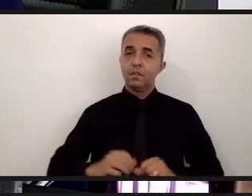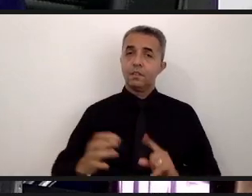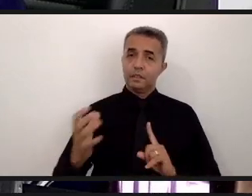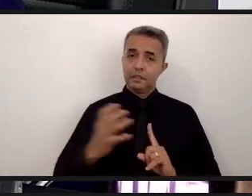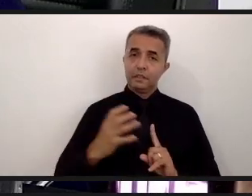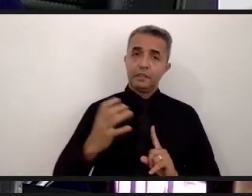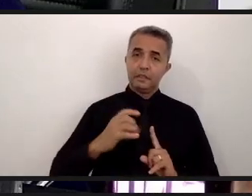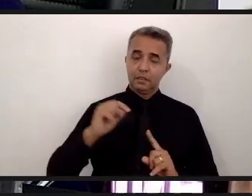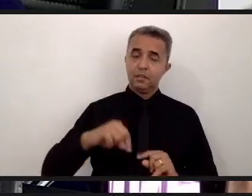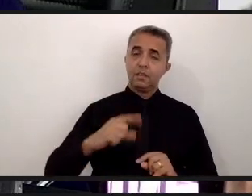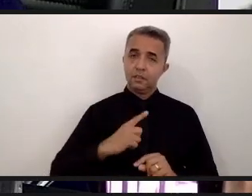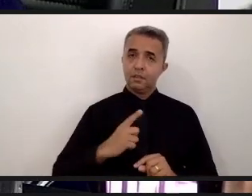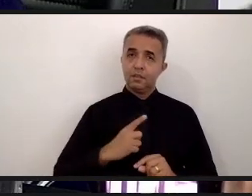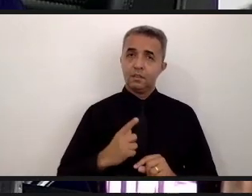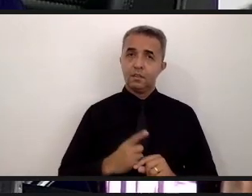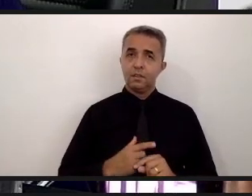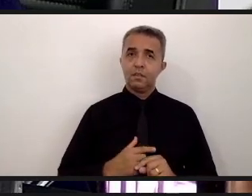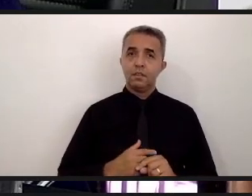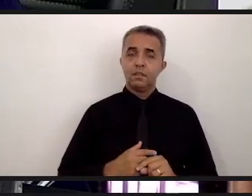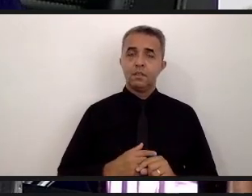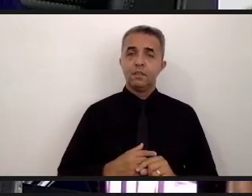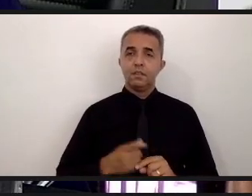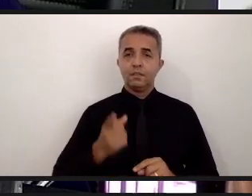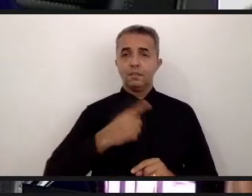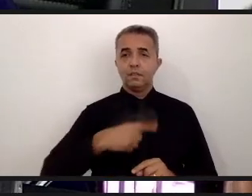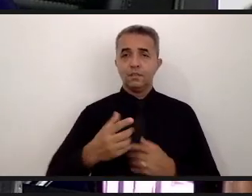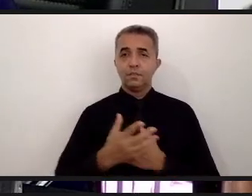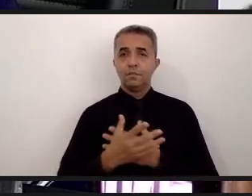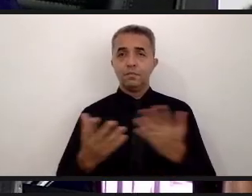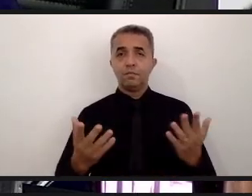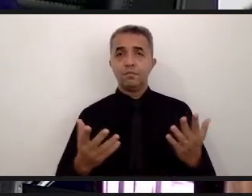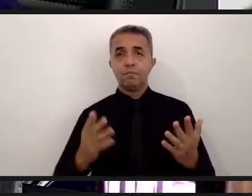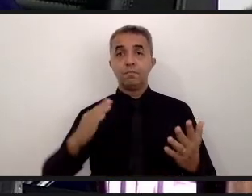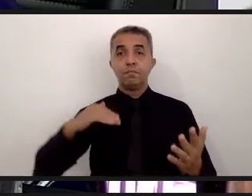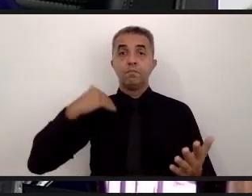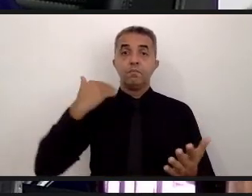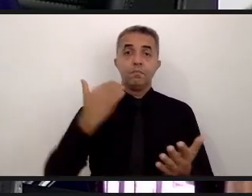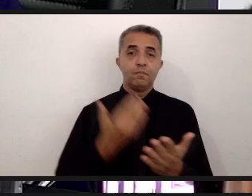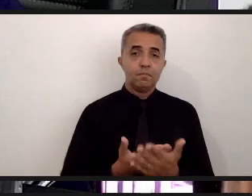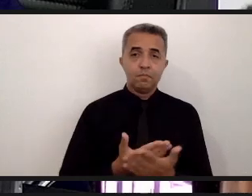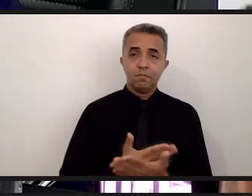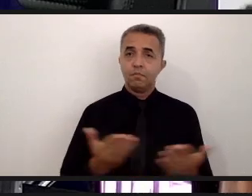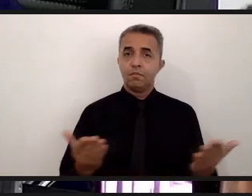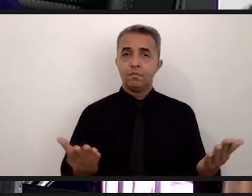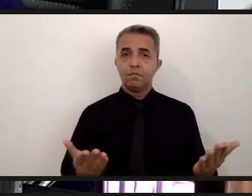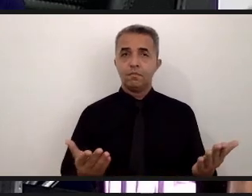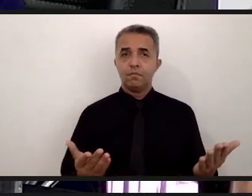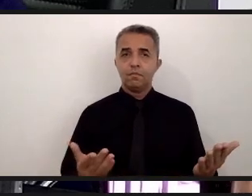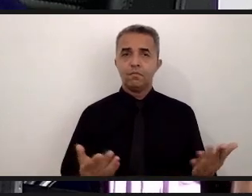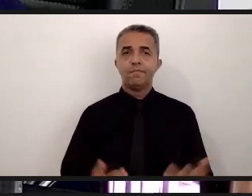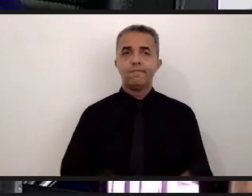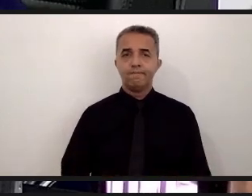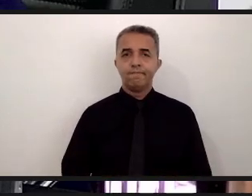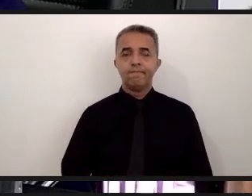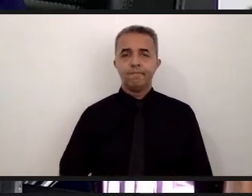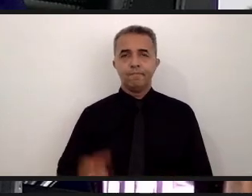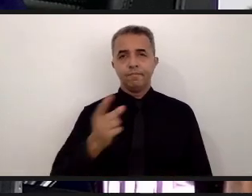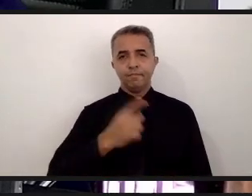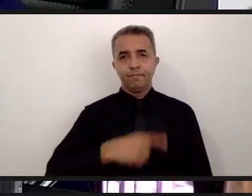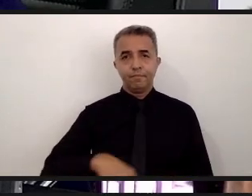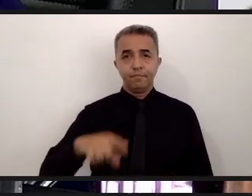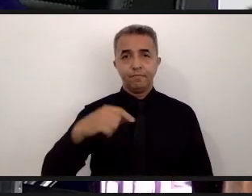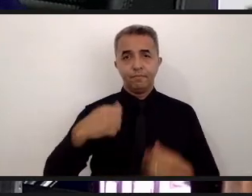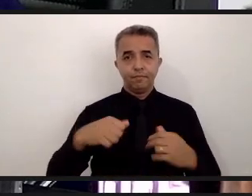aqui dentro. Então, a gente fica assim, mas até quando isso vai existir na nossa sociedade? Então, para isso, nós